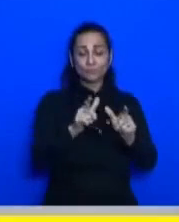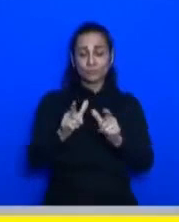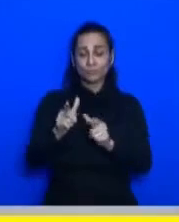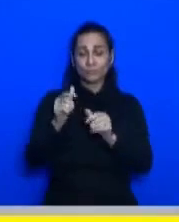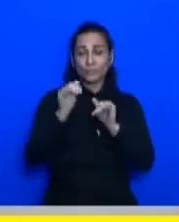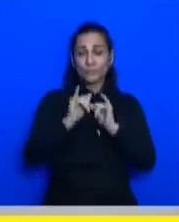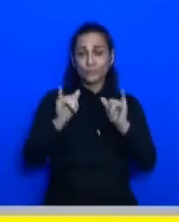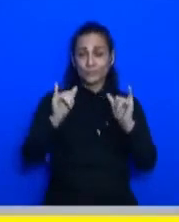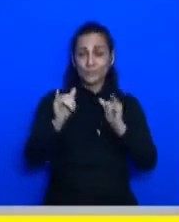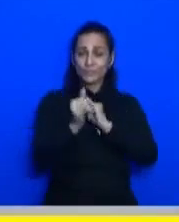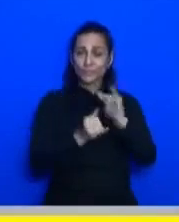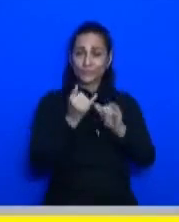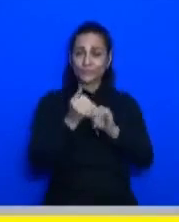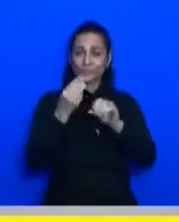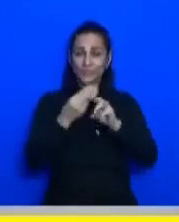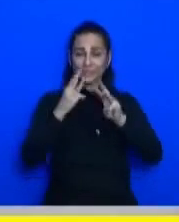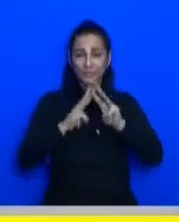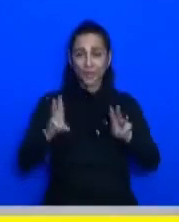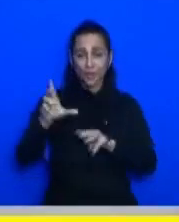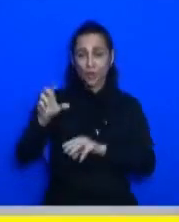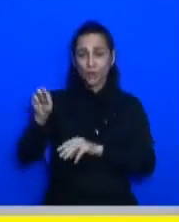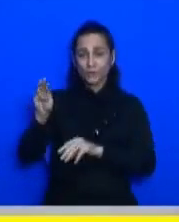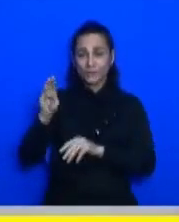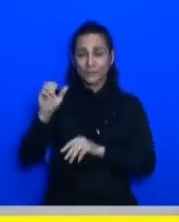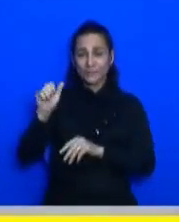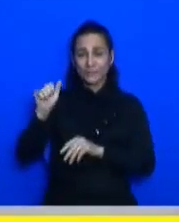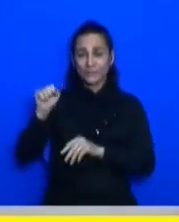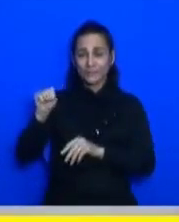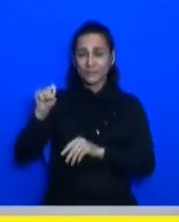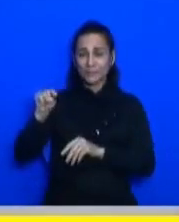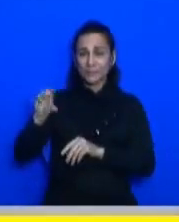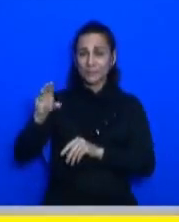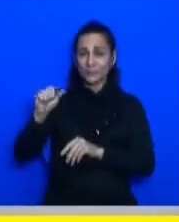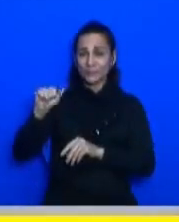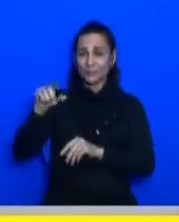publicados na página da Caixa, loterias.caixa.gov.br.